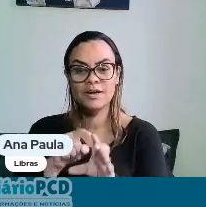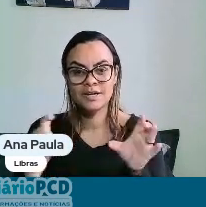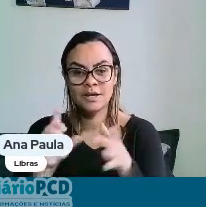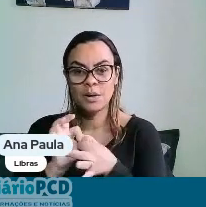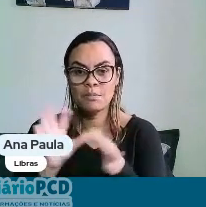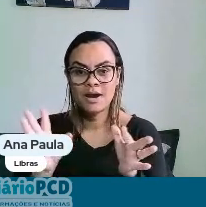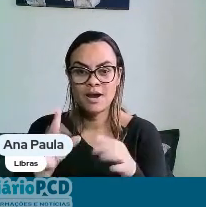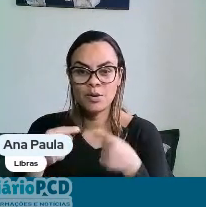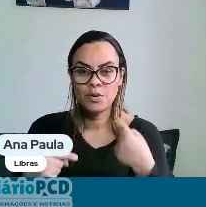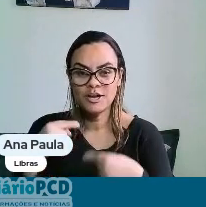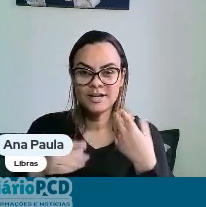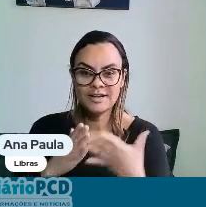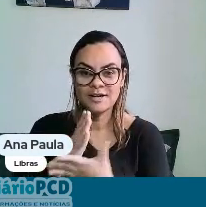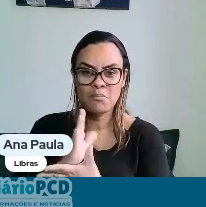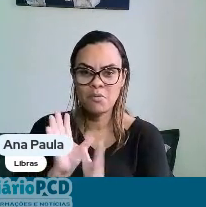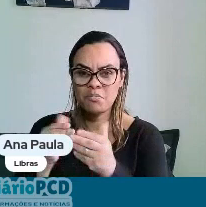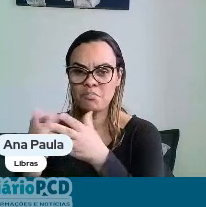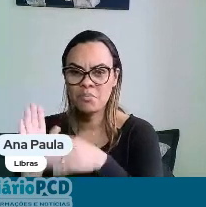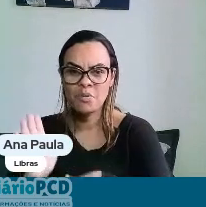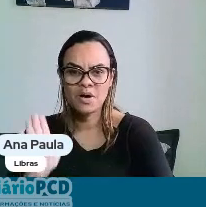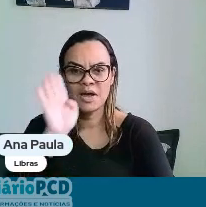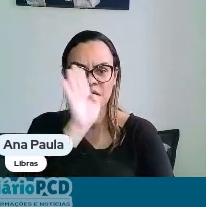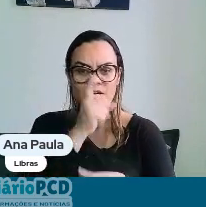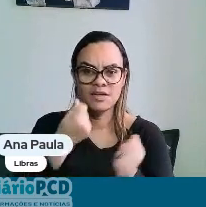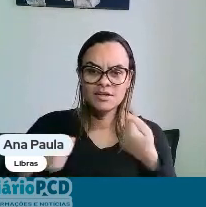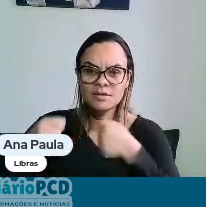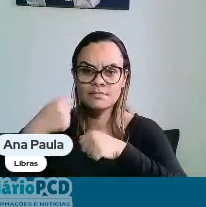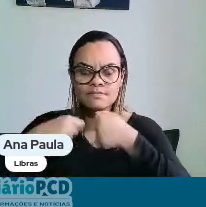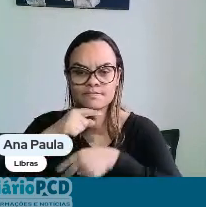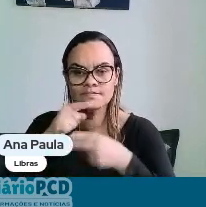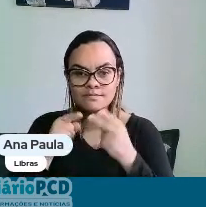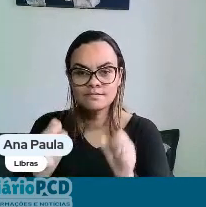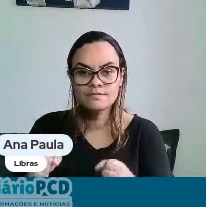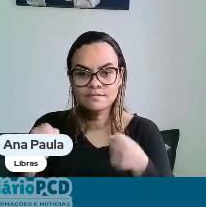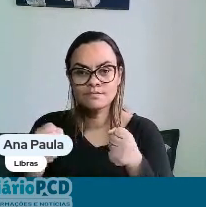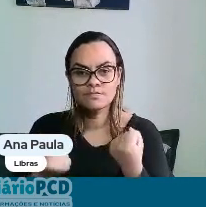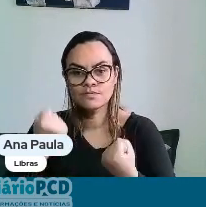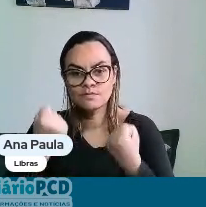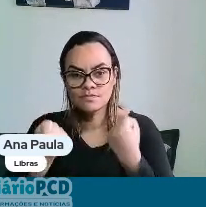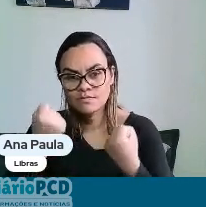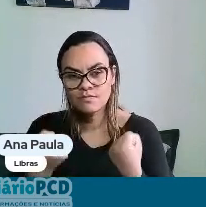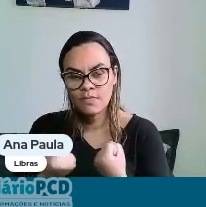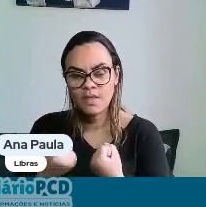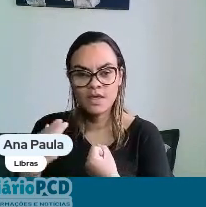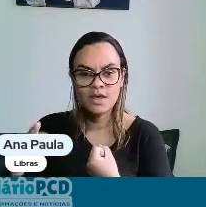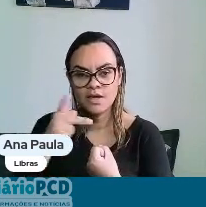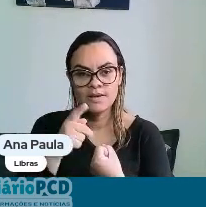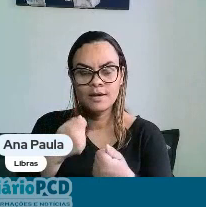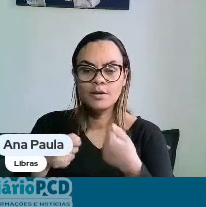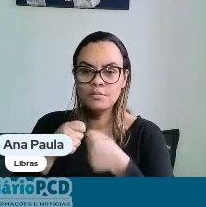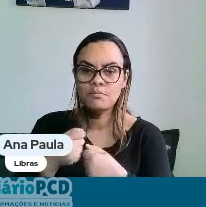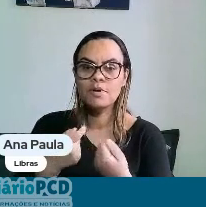política de eleger os seus membros, administrativa de poder dirigir a sua administração